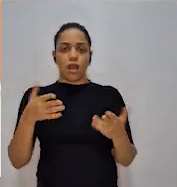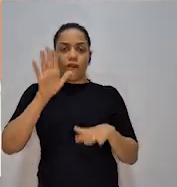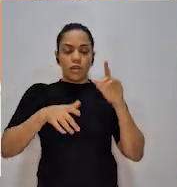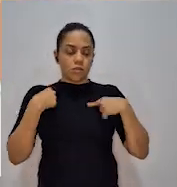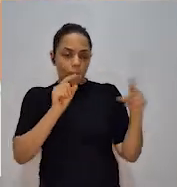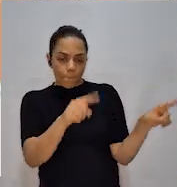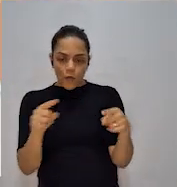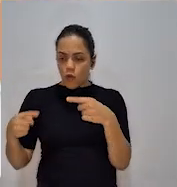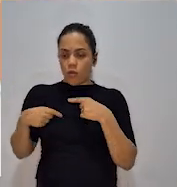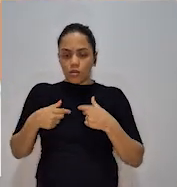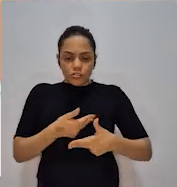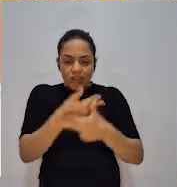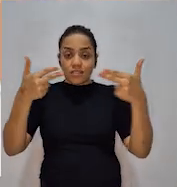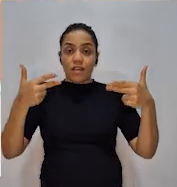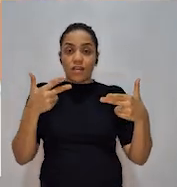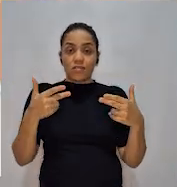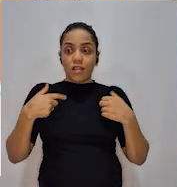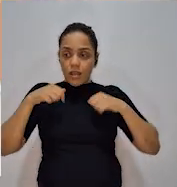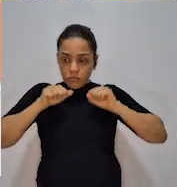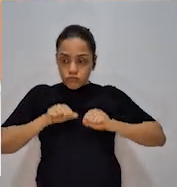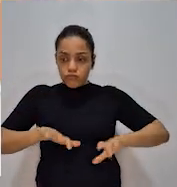ampla também.